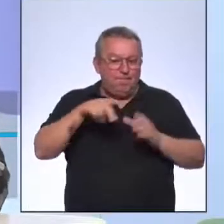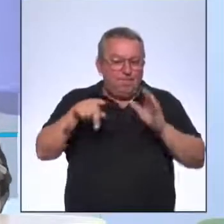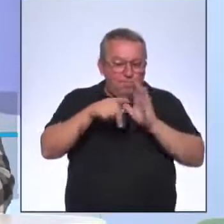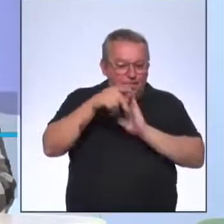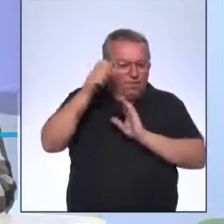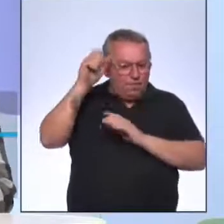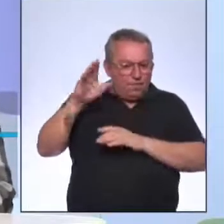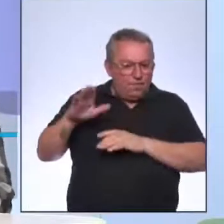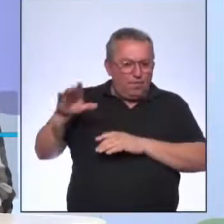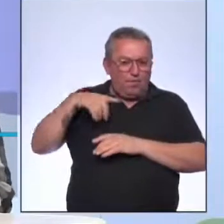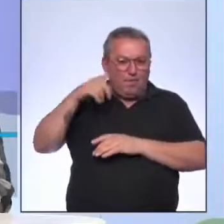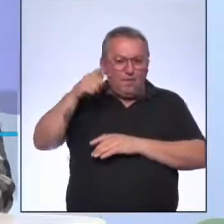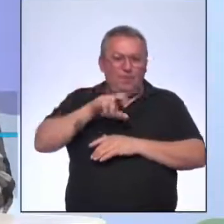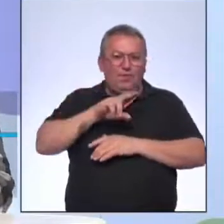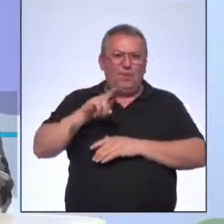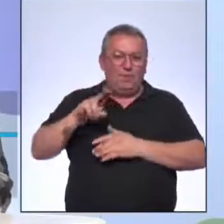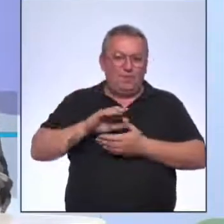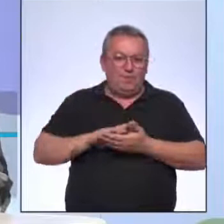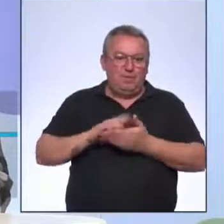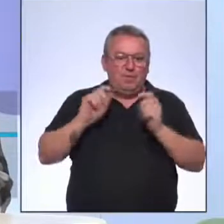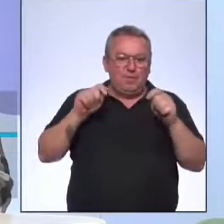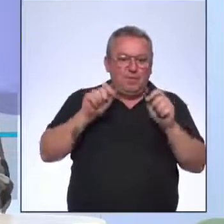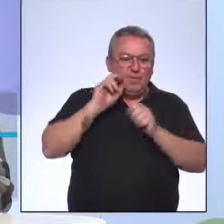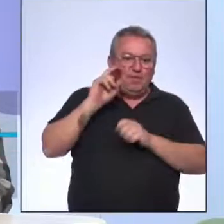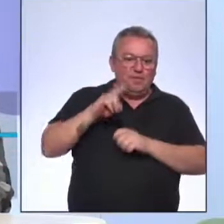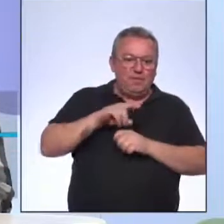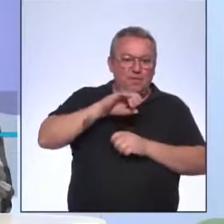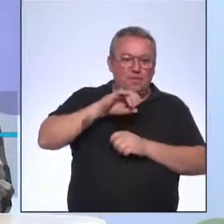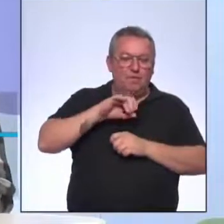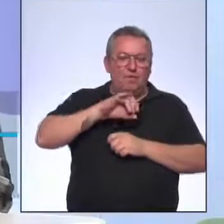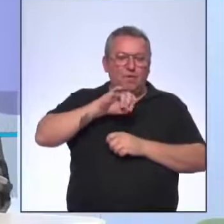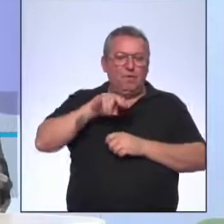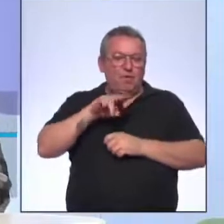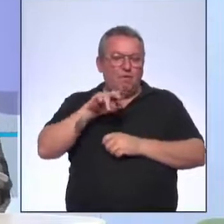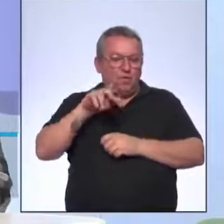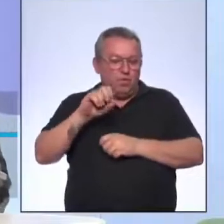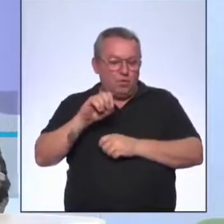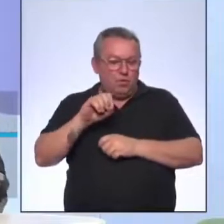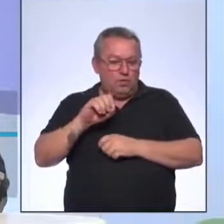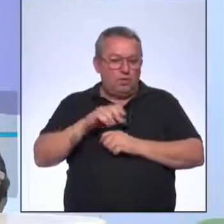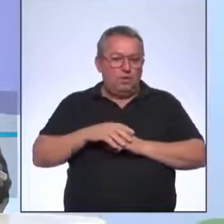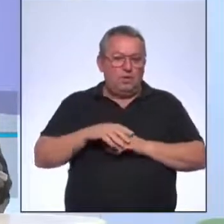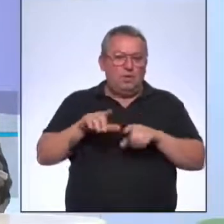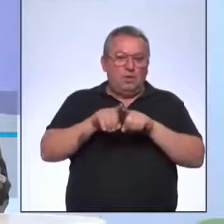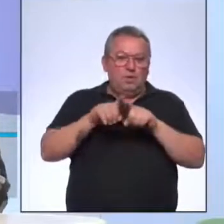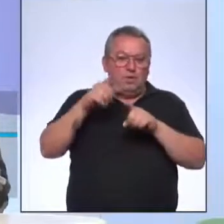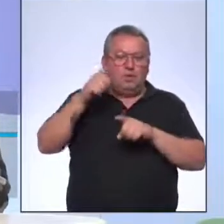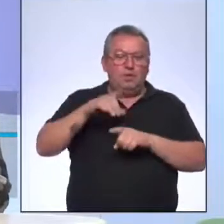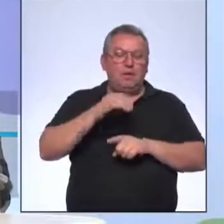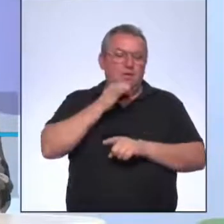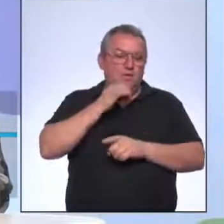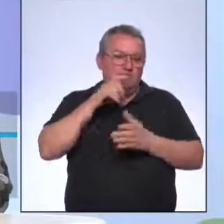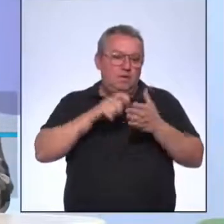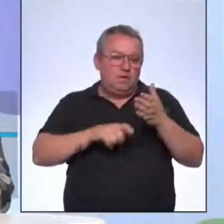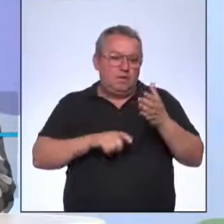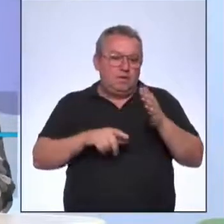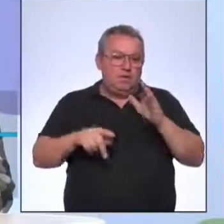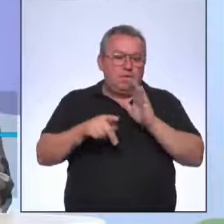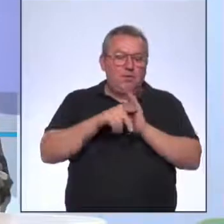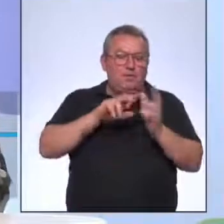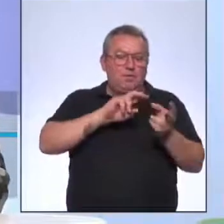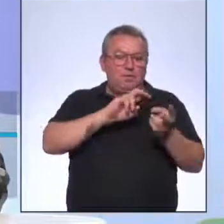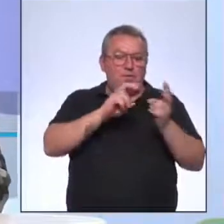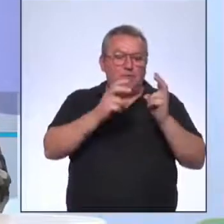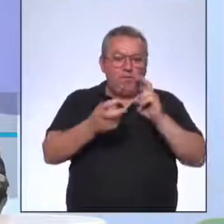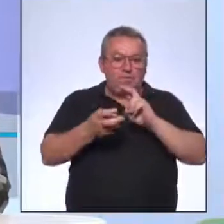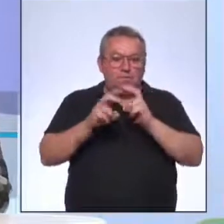africana, elas têm outros nomes. Você pode ver aí o jongo, por exemplo, né, outro exemplo, né, professora? A própria capoeira,